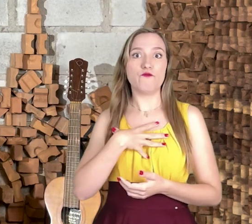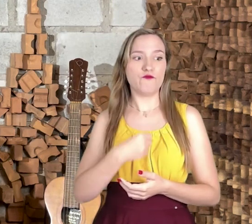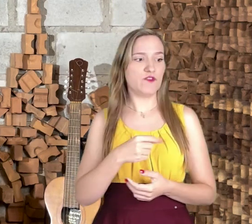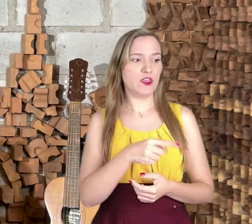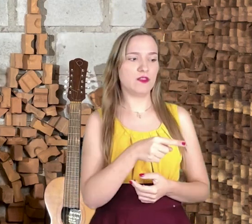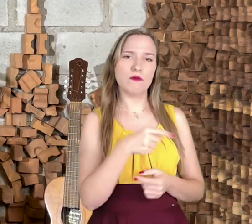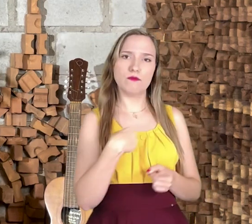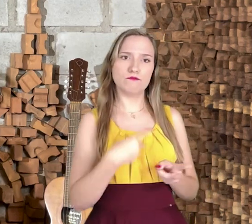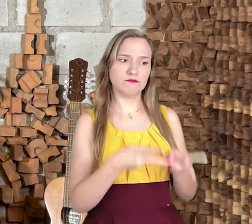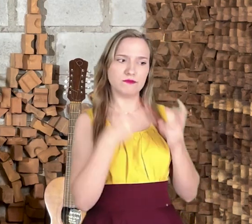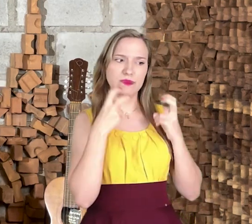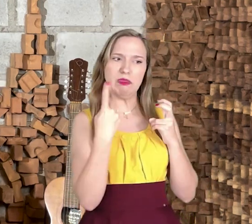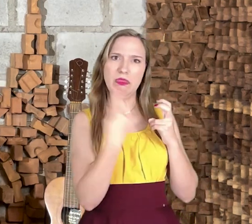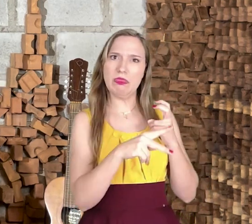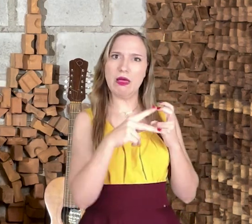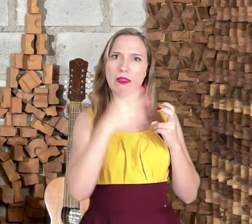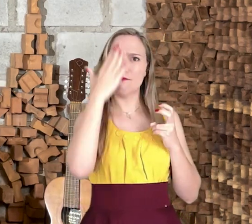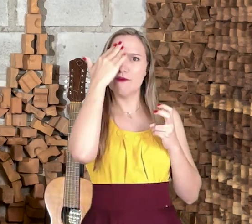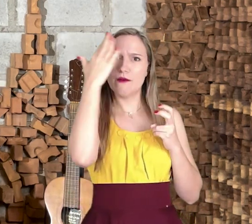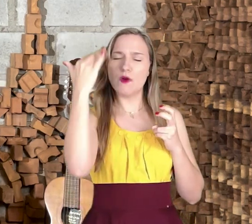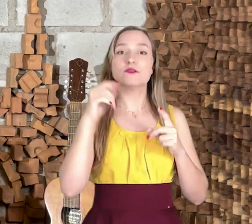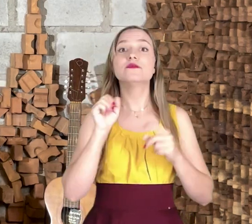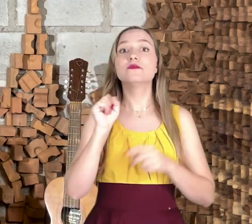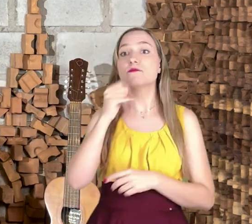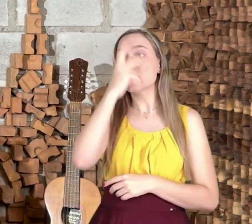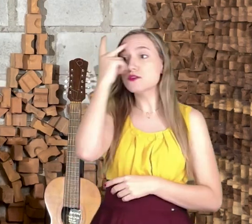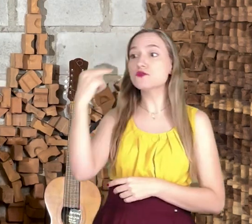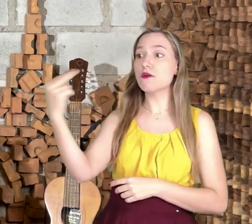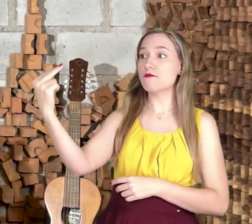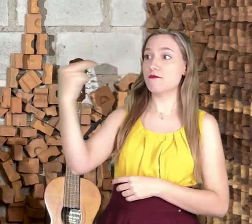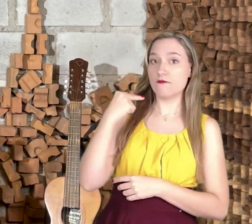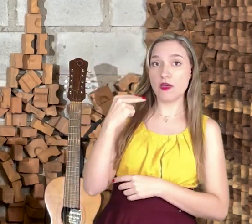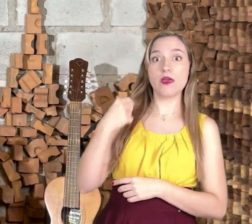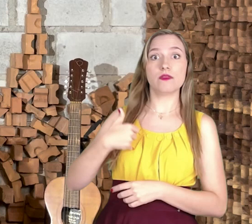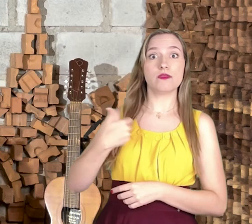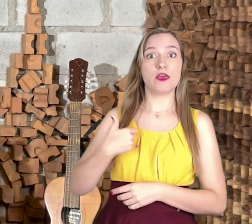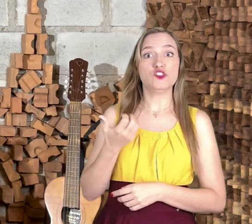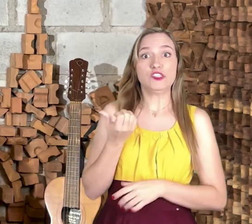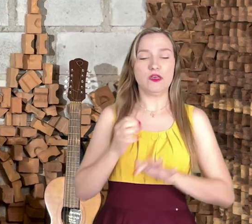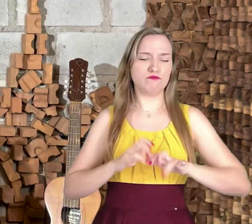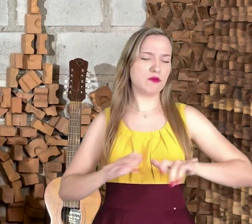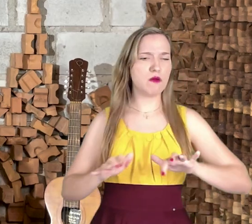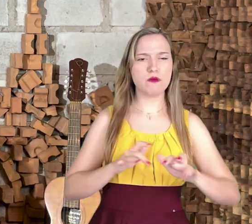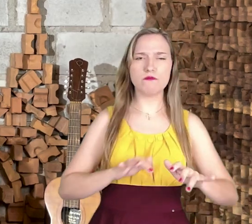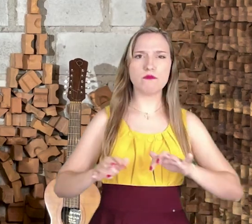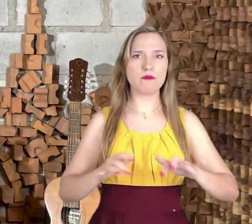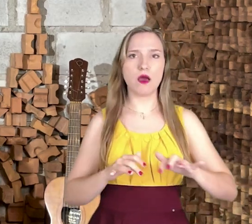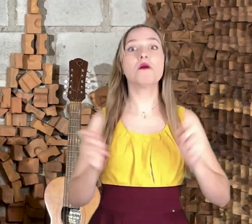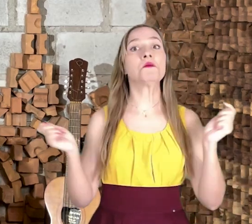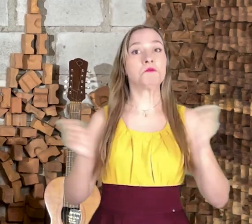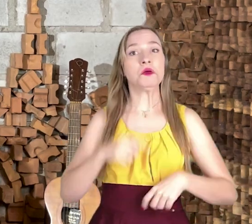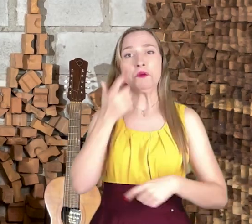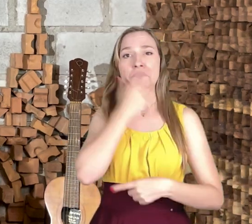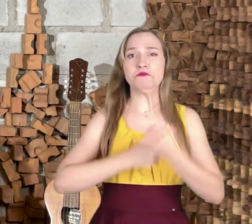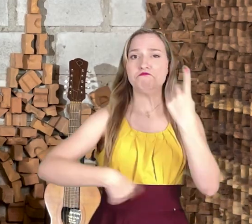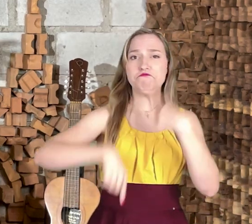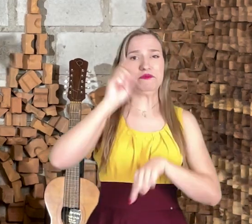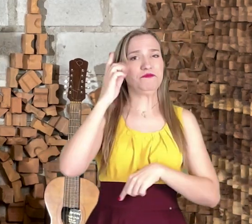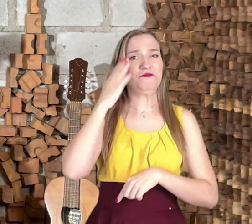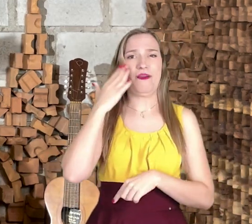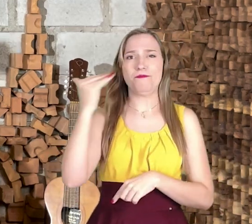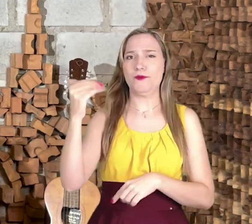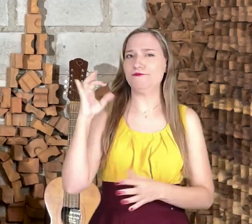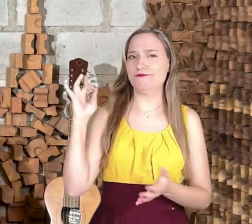alguém tivesse me visto tocando jazz com 6 anos no teclado, eu acho que alguém que tivesse um olhar teria parado assim,